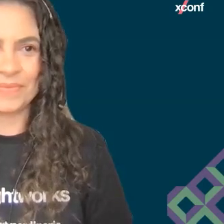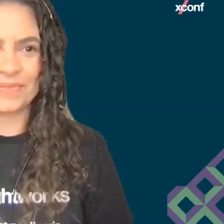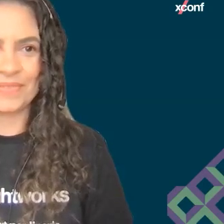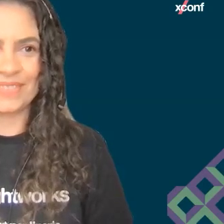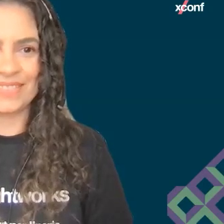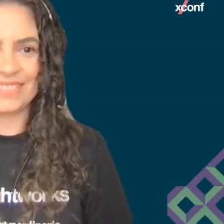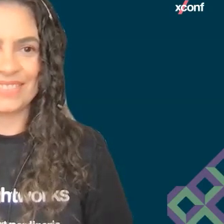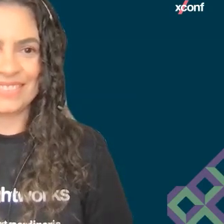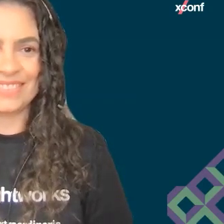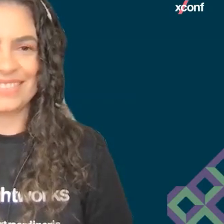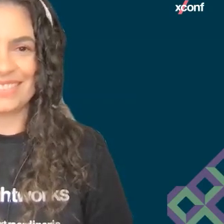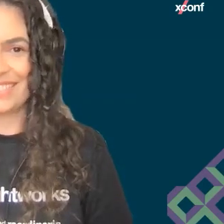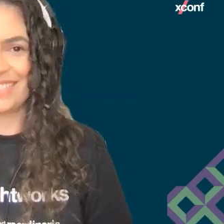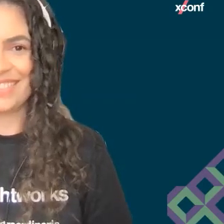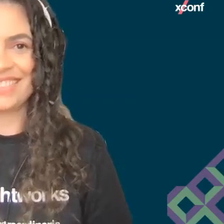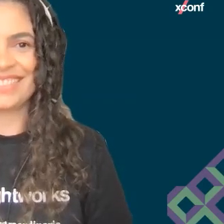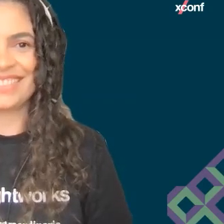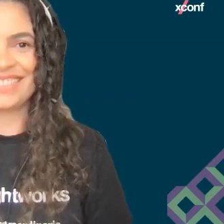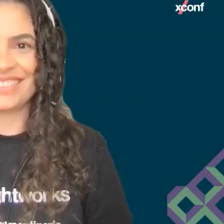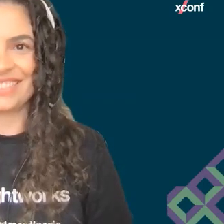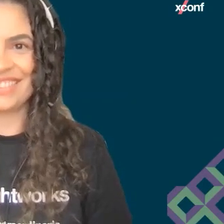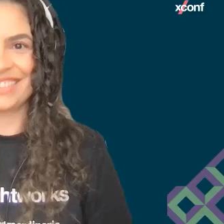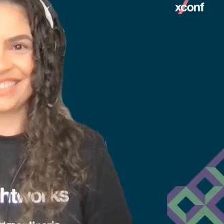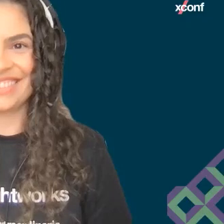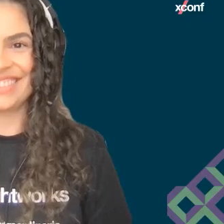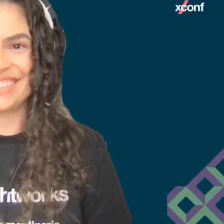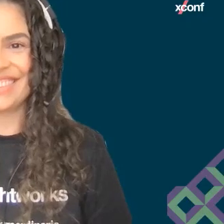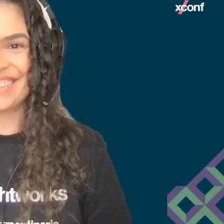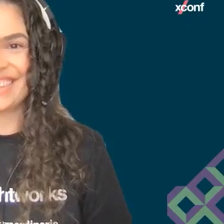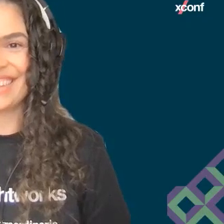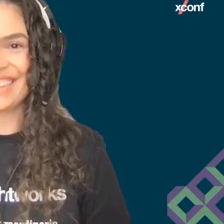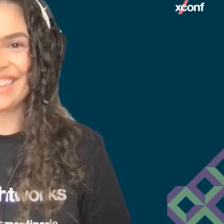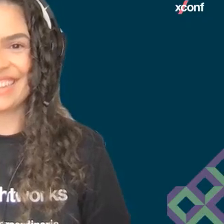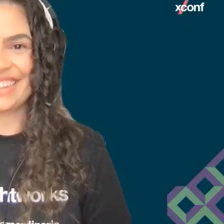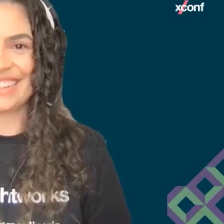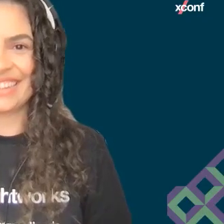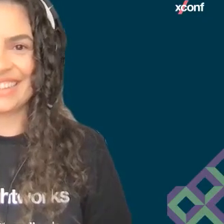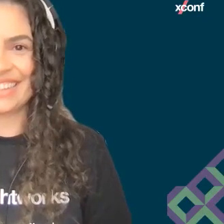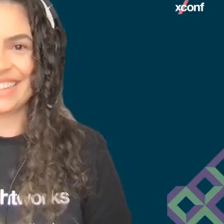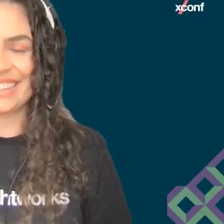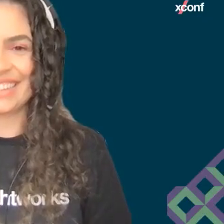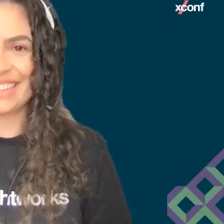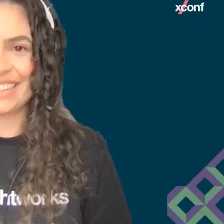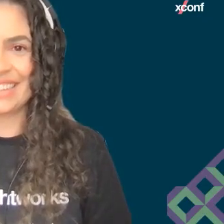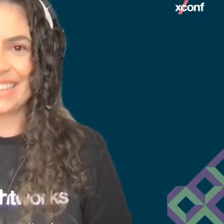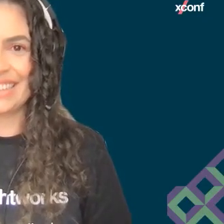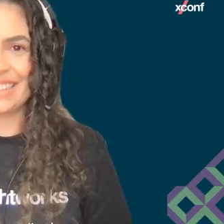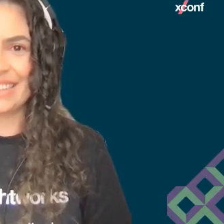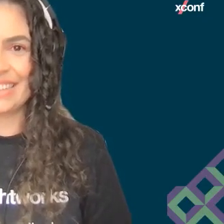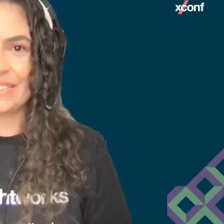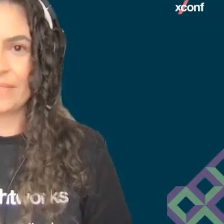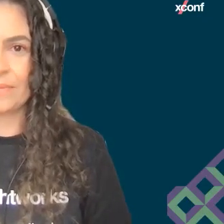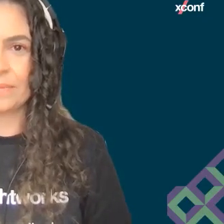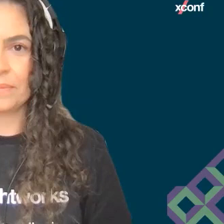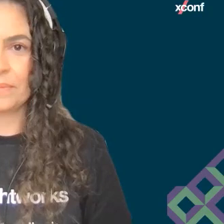clara, tenho cabelos cacheados, meio uivo, meio loiro, com uma franjinha, Eu estou usando óculos com uma armação